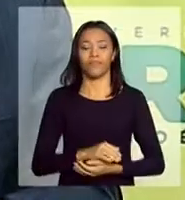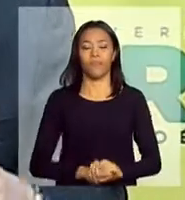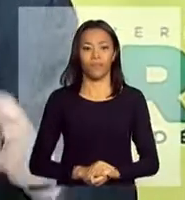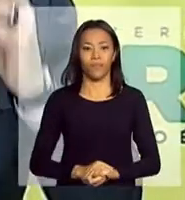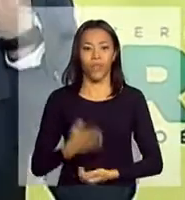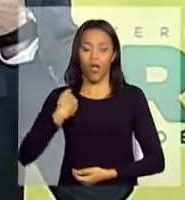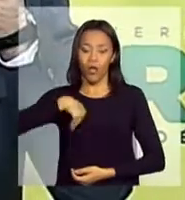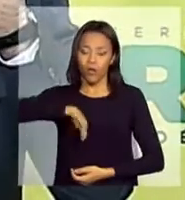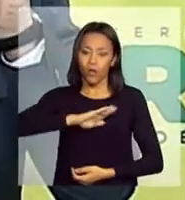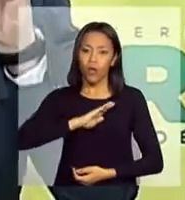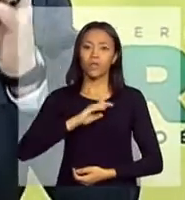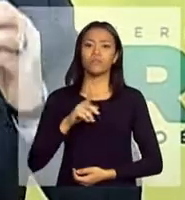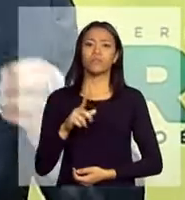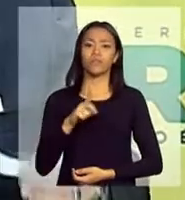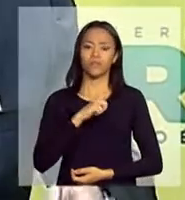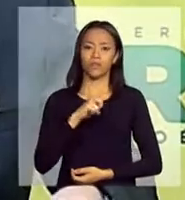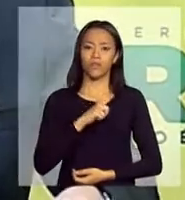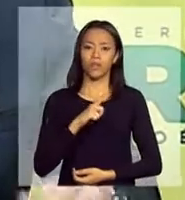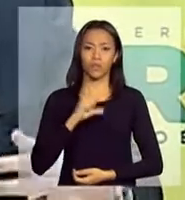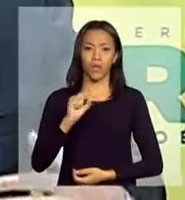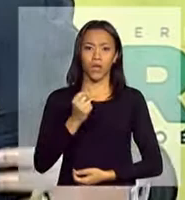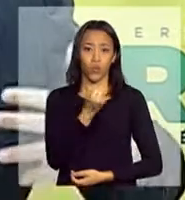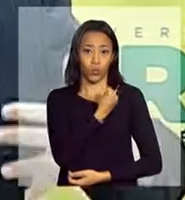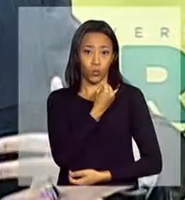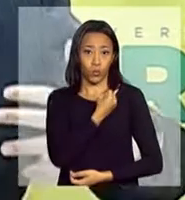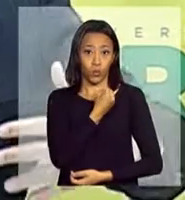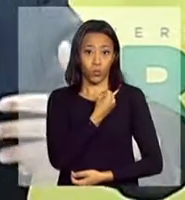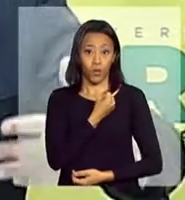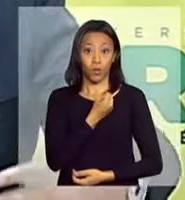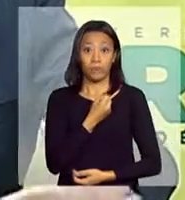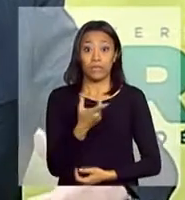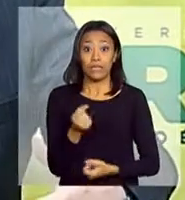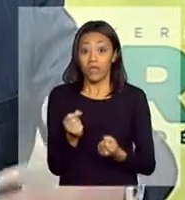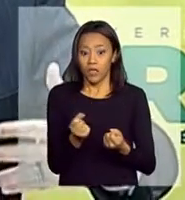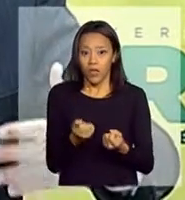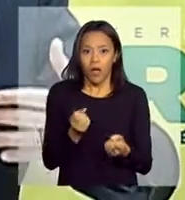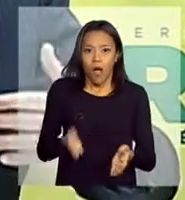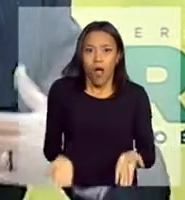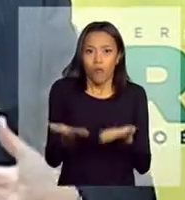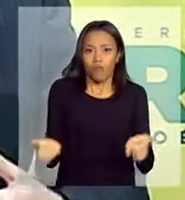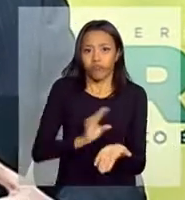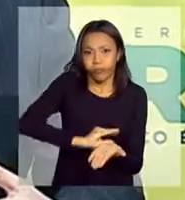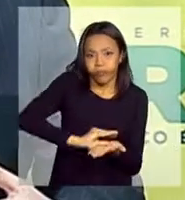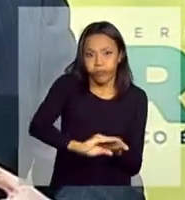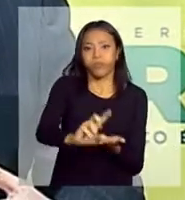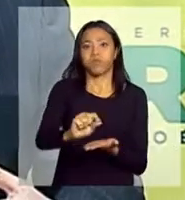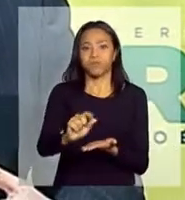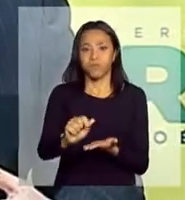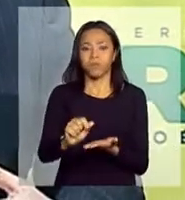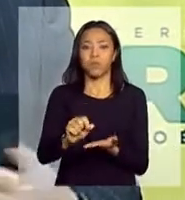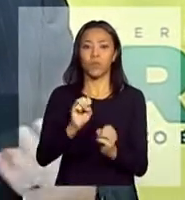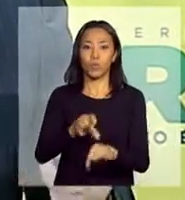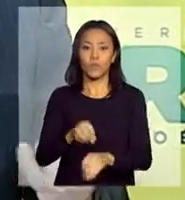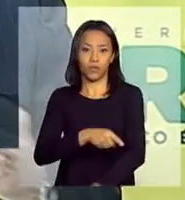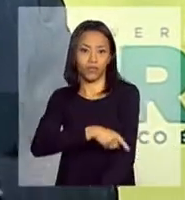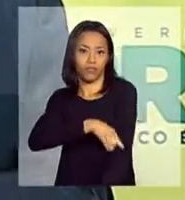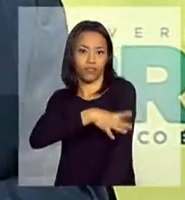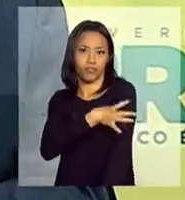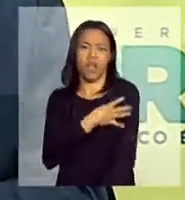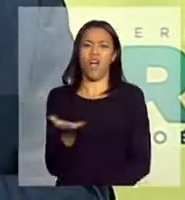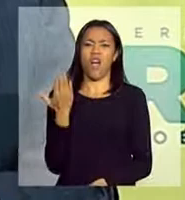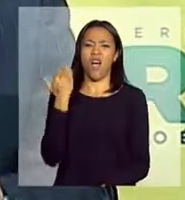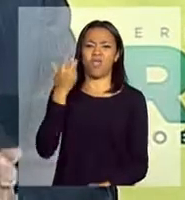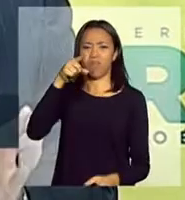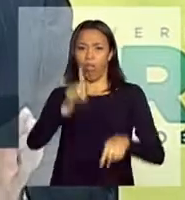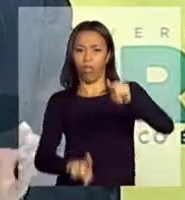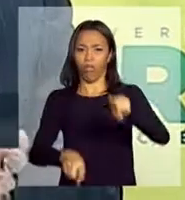nós estamos proporcionalmente aumentando o peso da Educação Básica no orçamento da educação brasileira havia um desequilíbrio